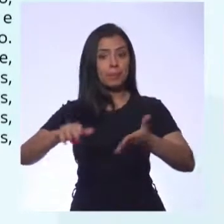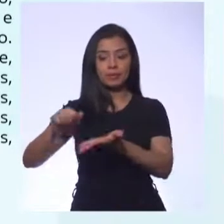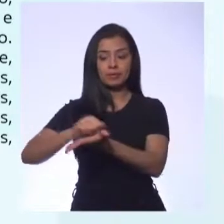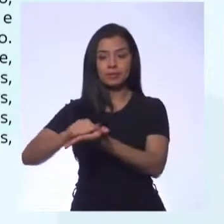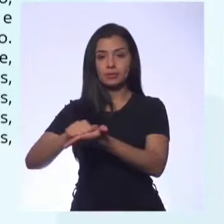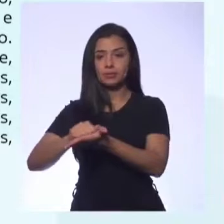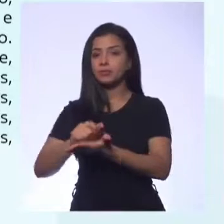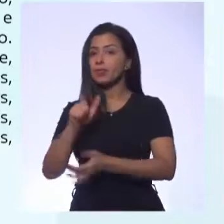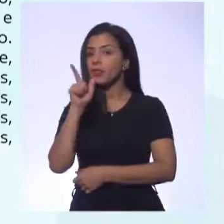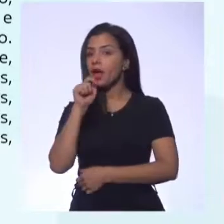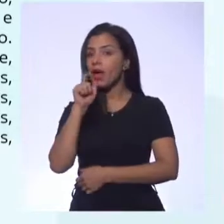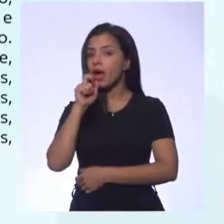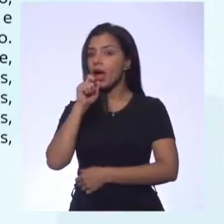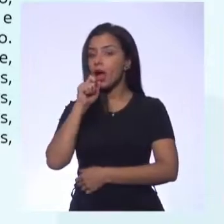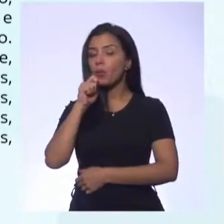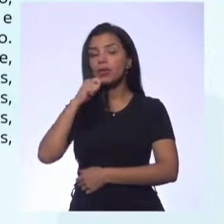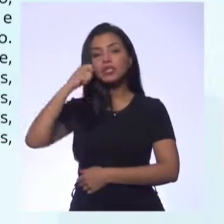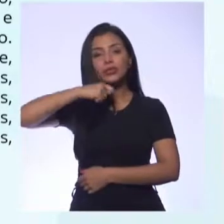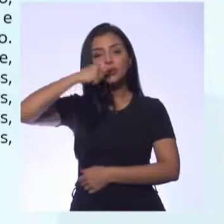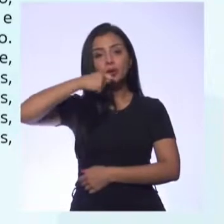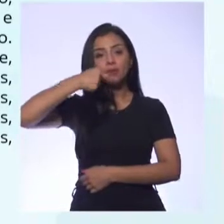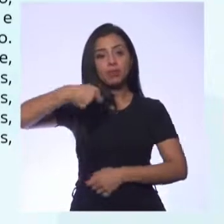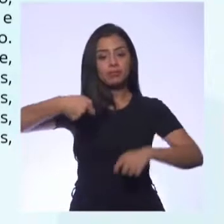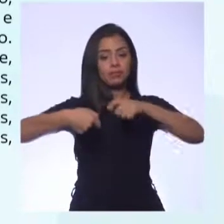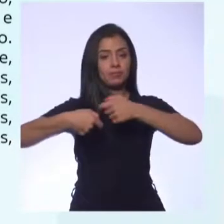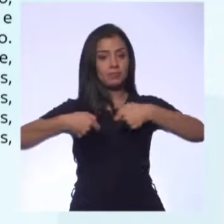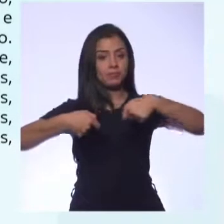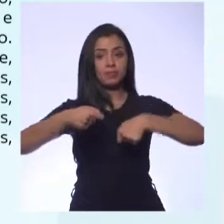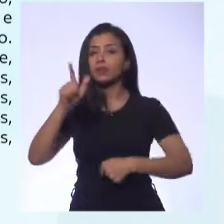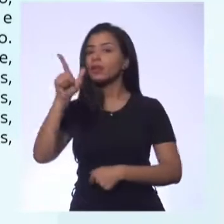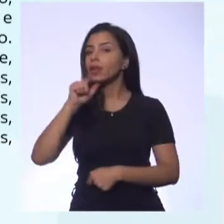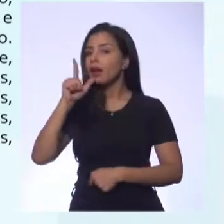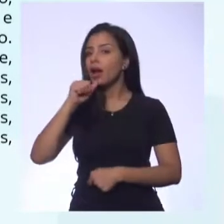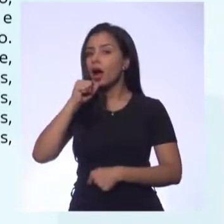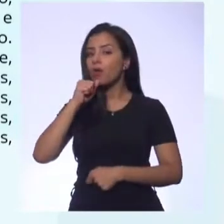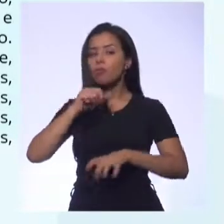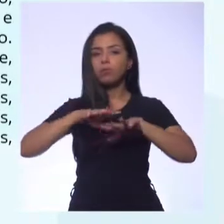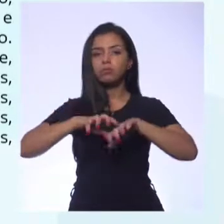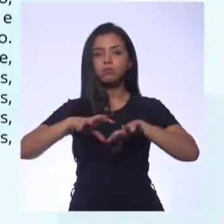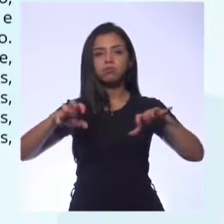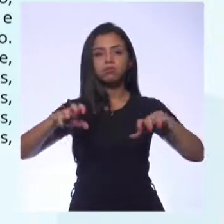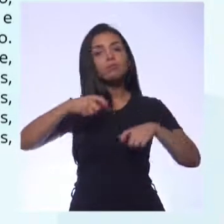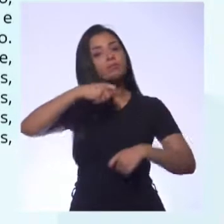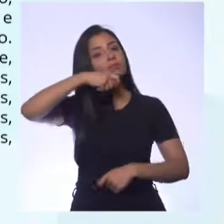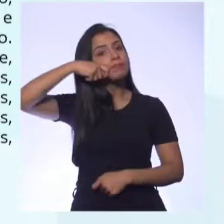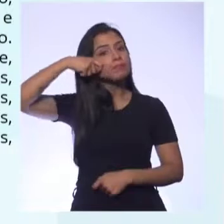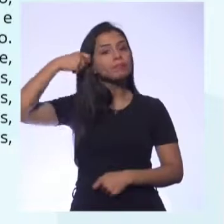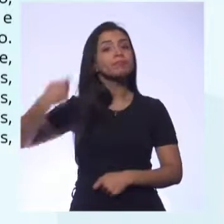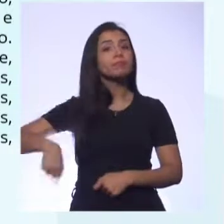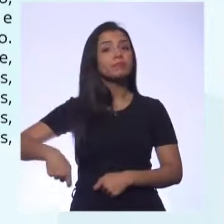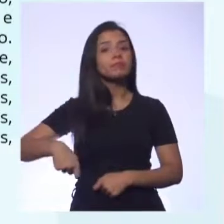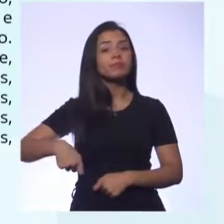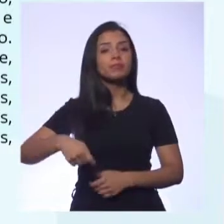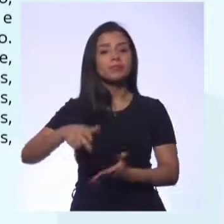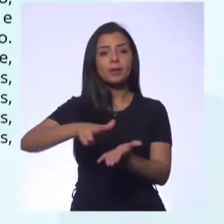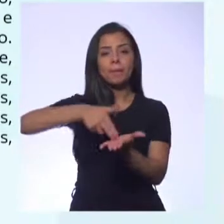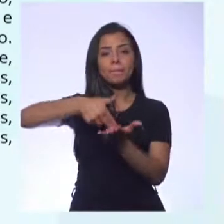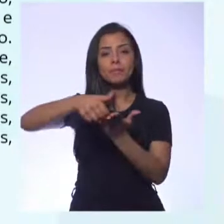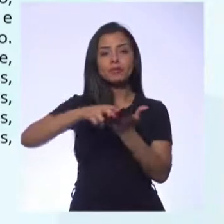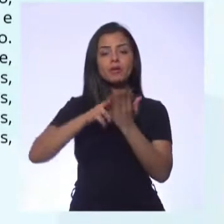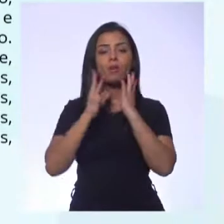água, escova, creme dental, água, espuma, creme de barbear, pincel,